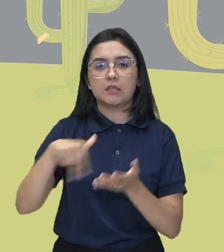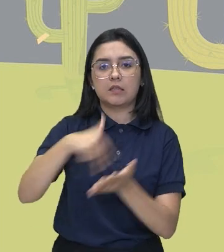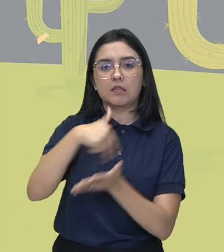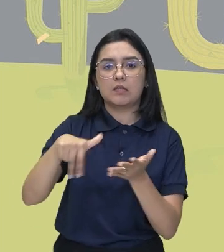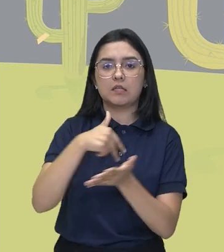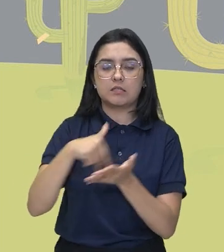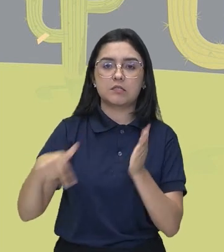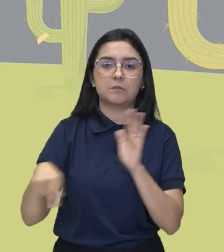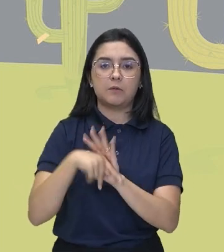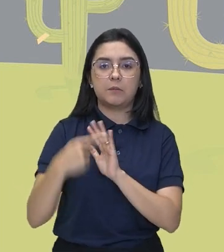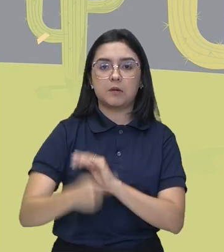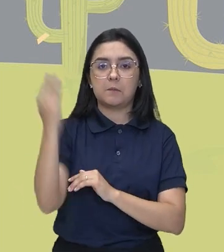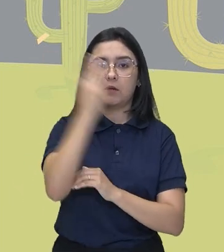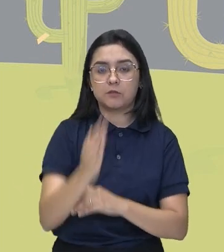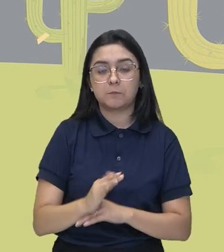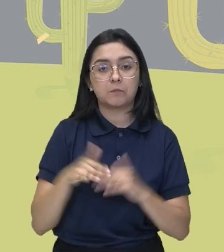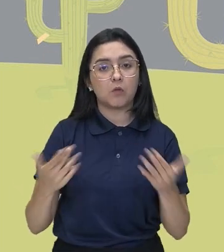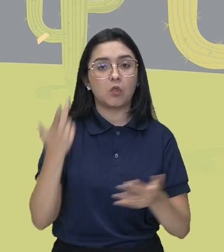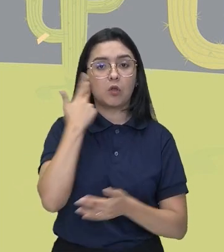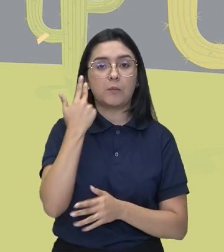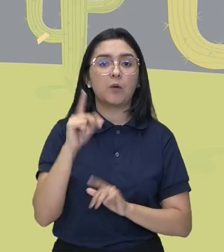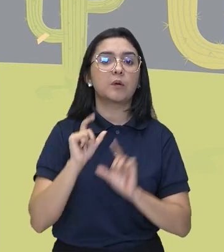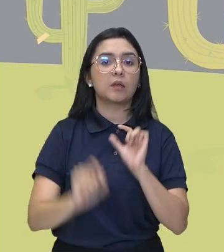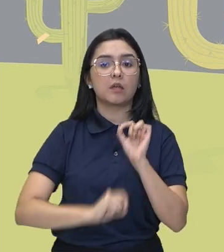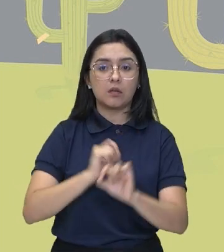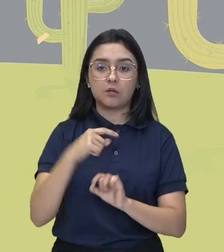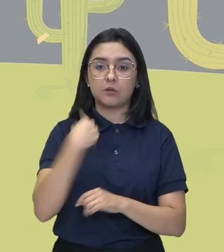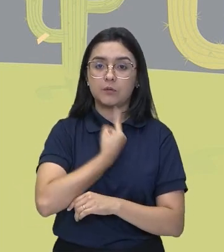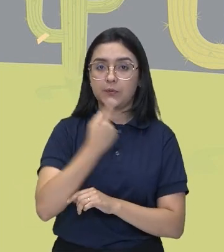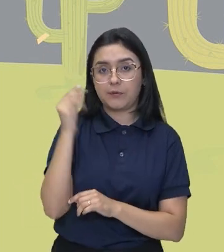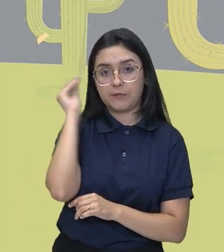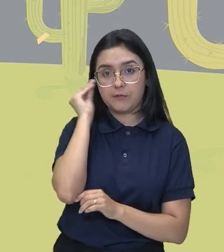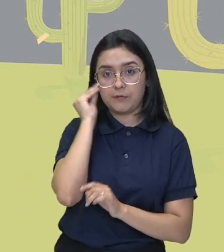danças brasileiras. E é muito comum a gente ver